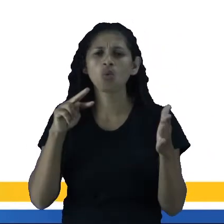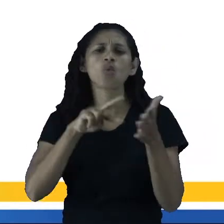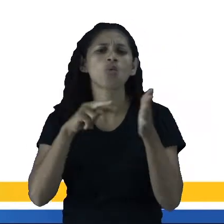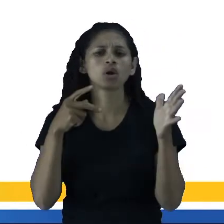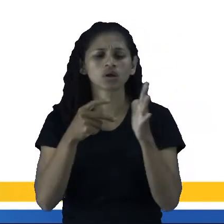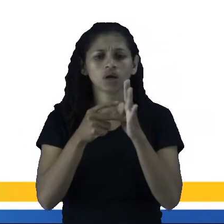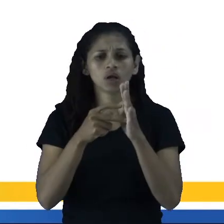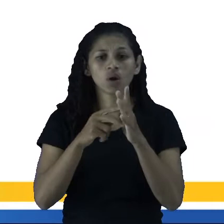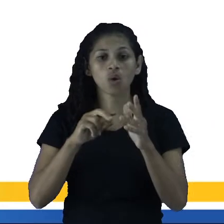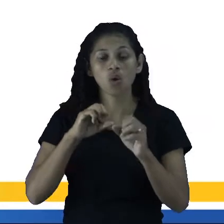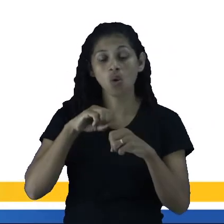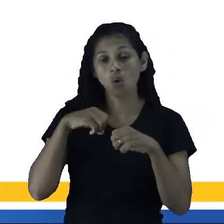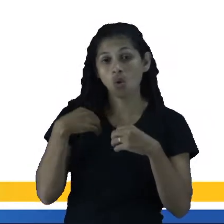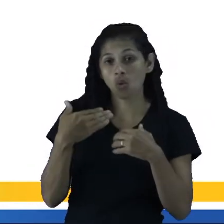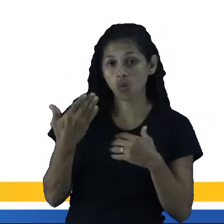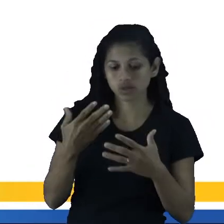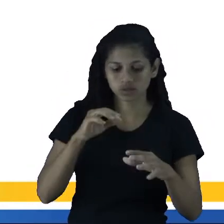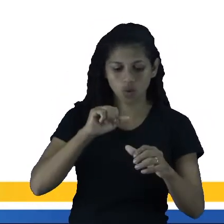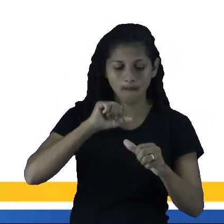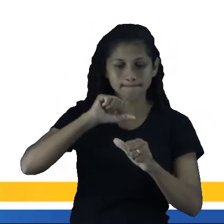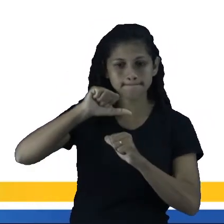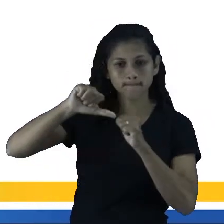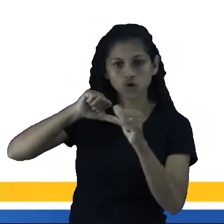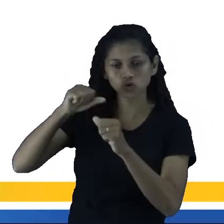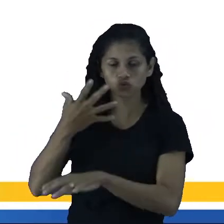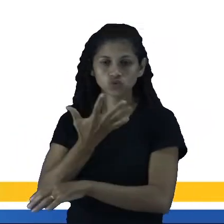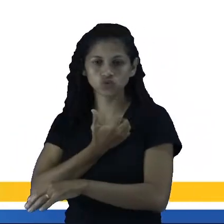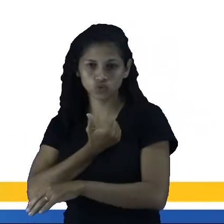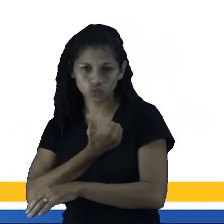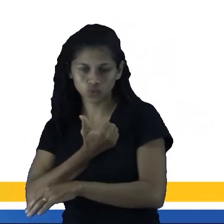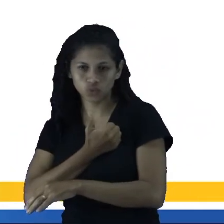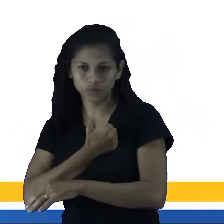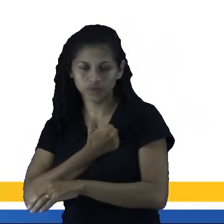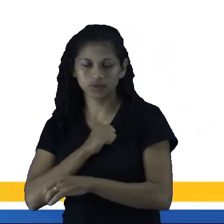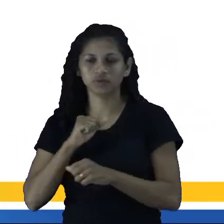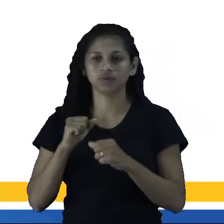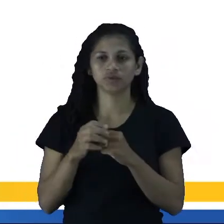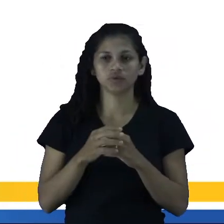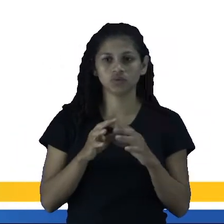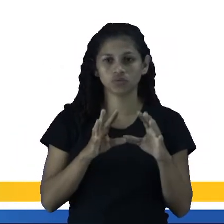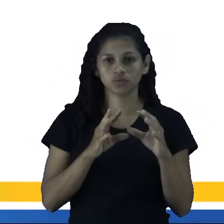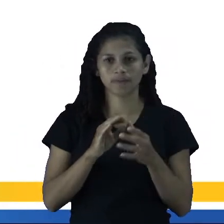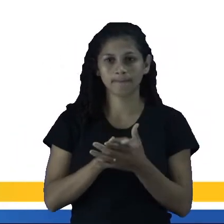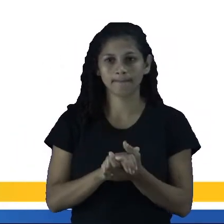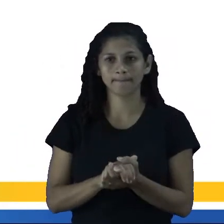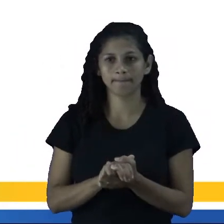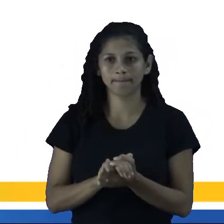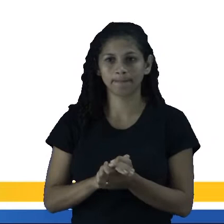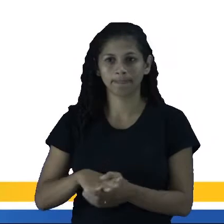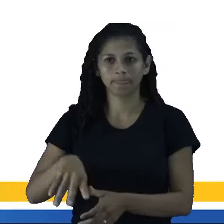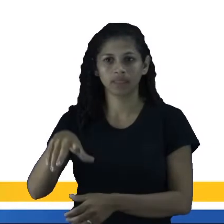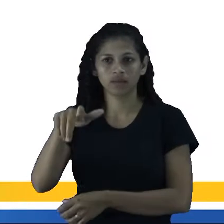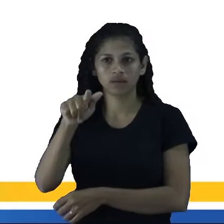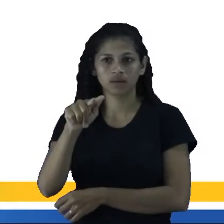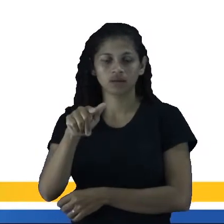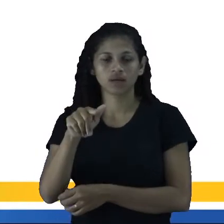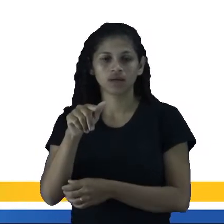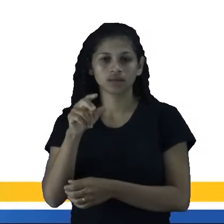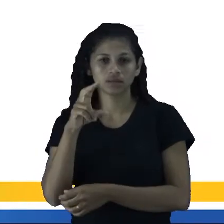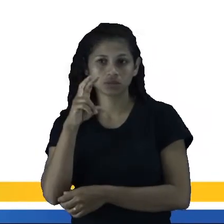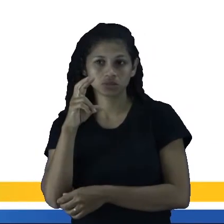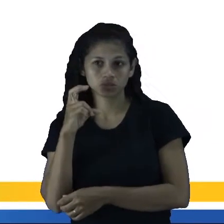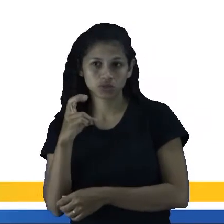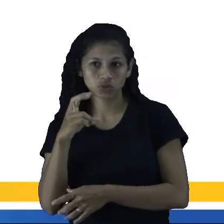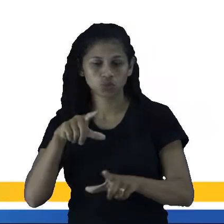si. O número de elementos é igual ao número de lugares que eles vão ocupar. Garfo tem 5 letras, eu